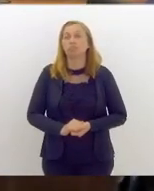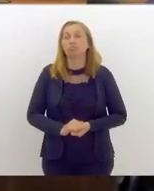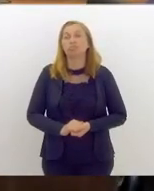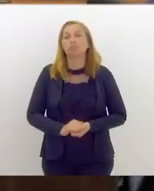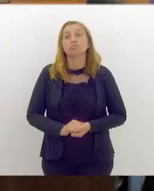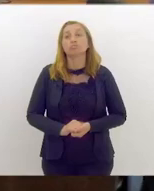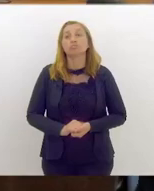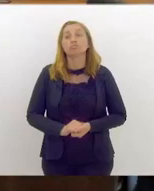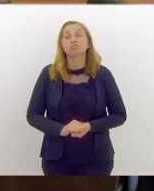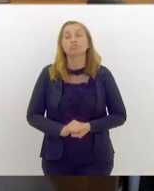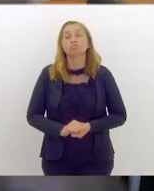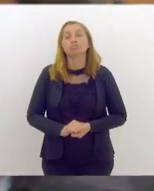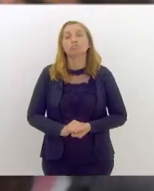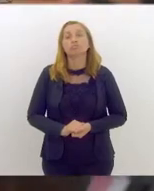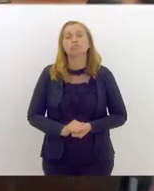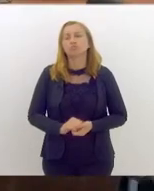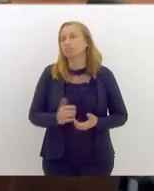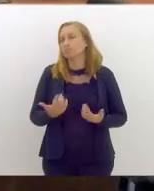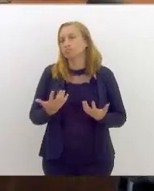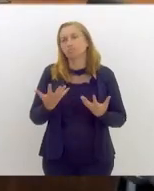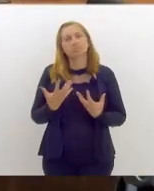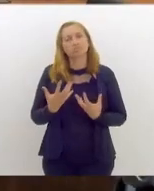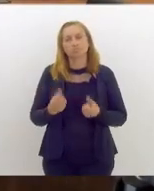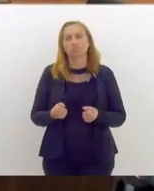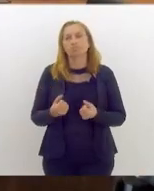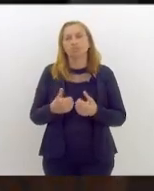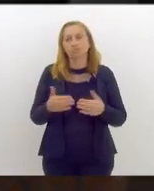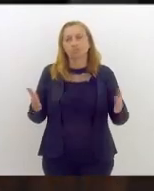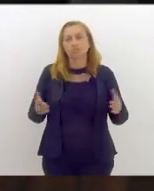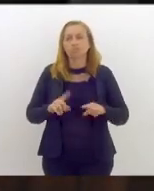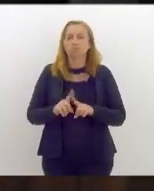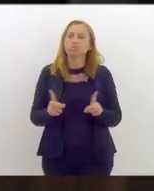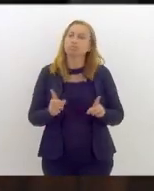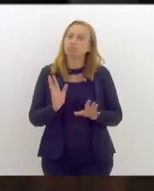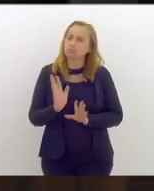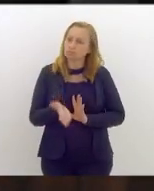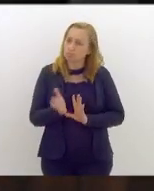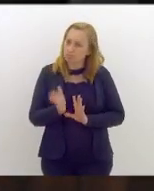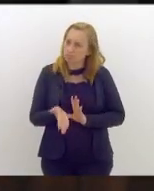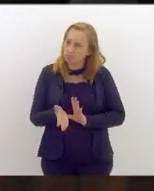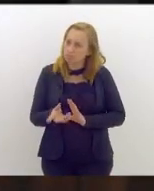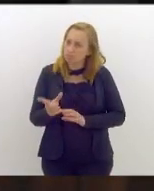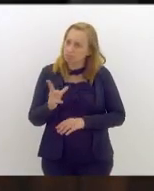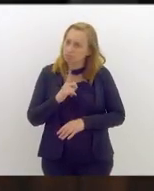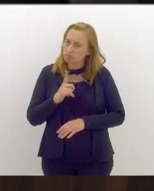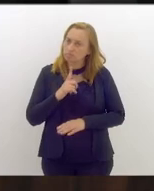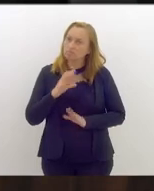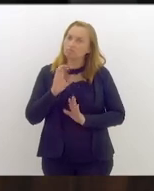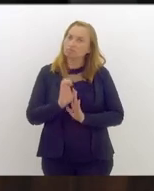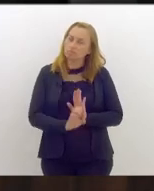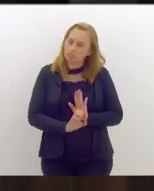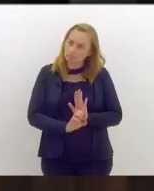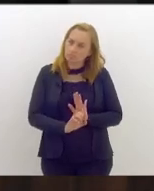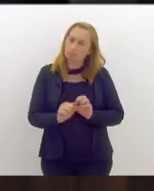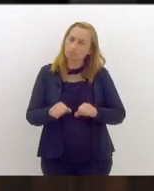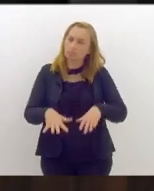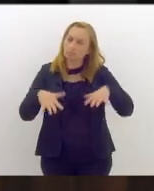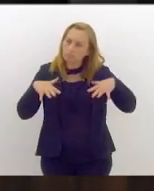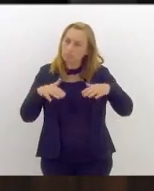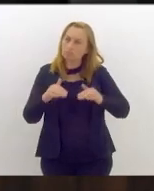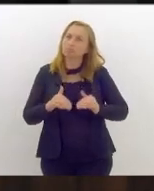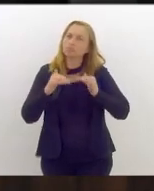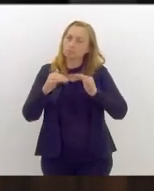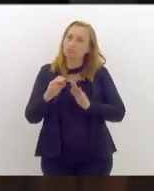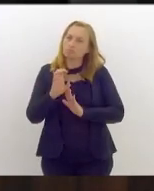em reabrir entendeu Por exemplo mas olha só já existiu emenda no plenário emenda supressiva